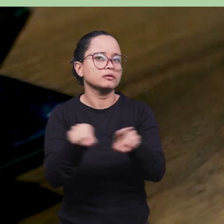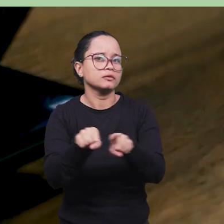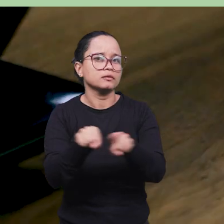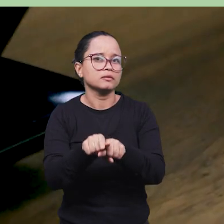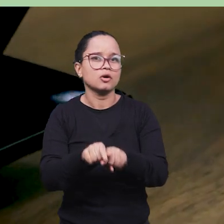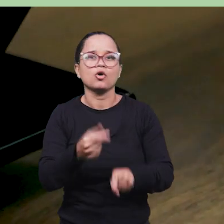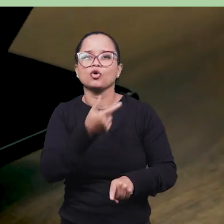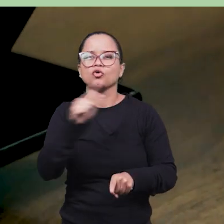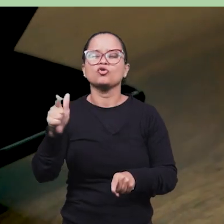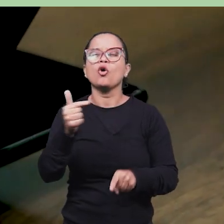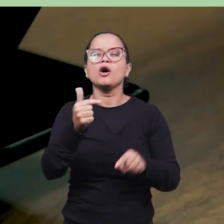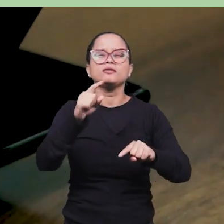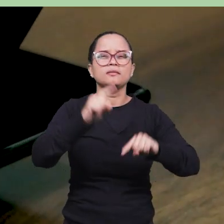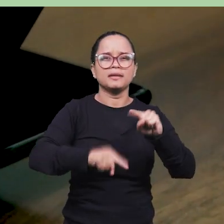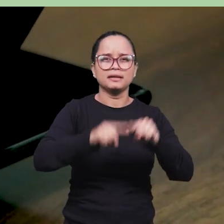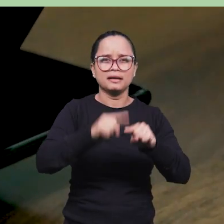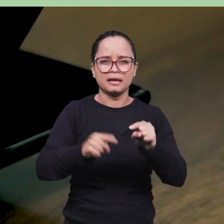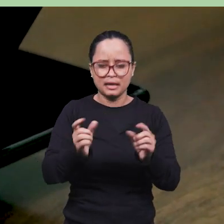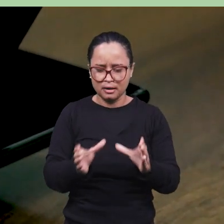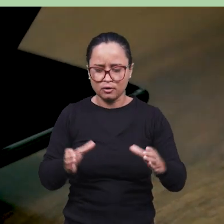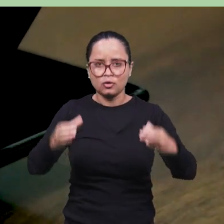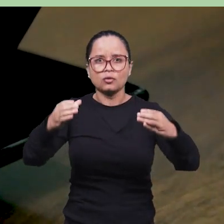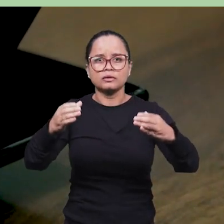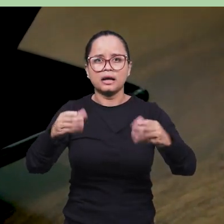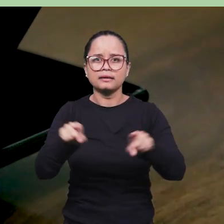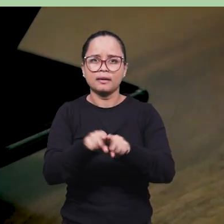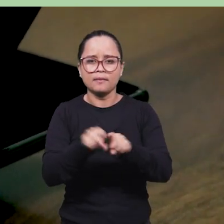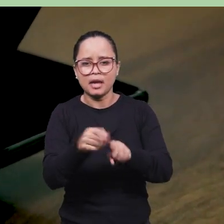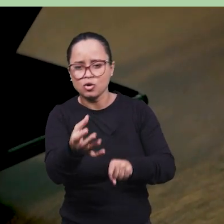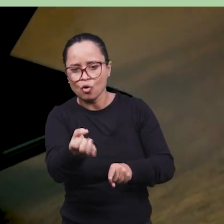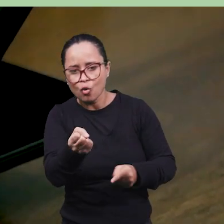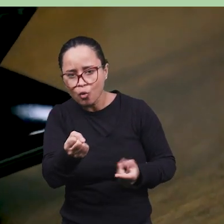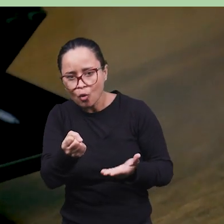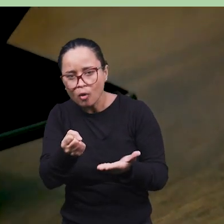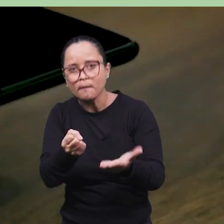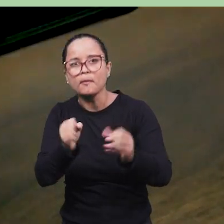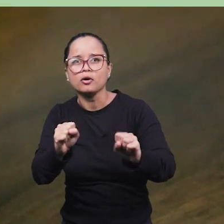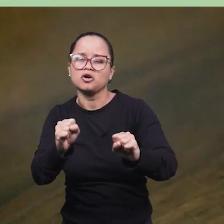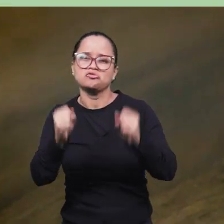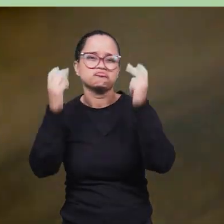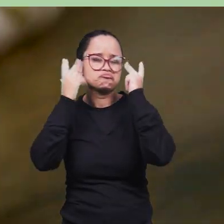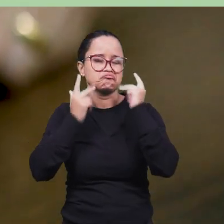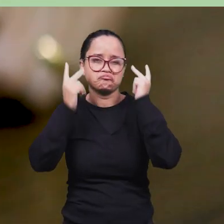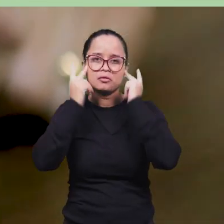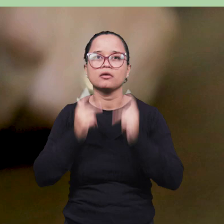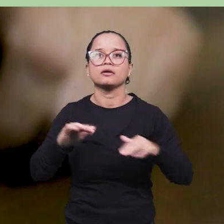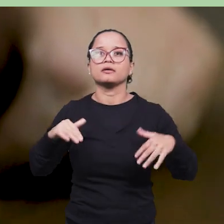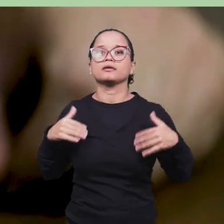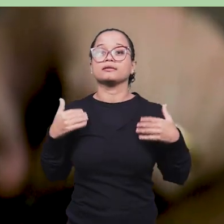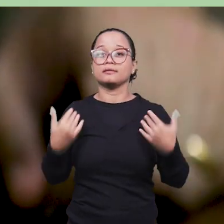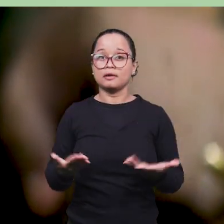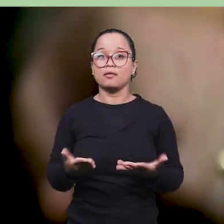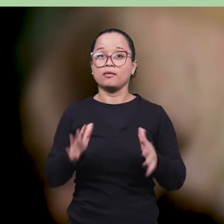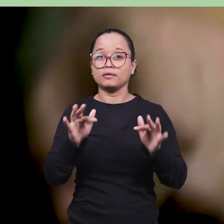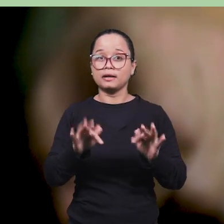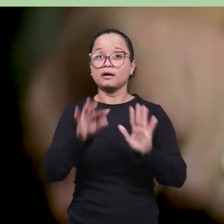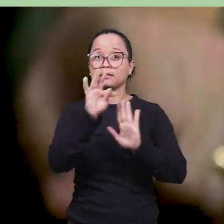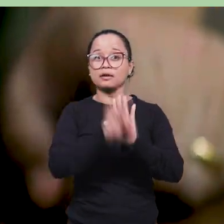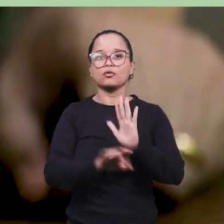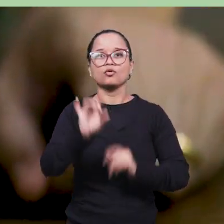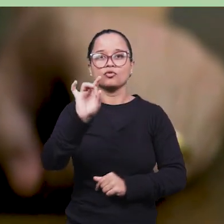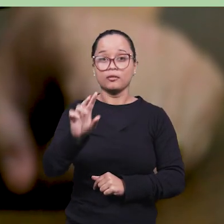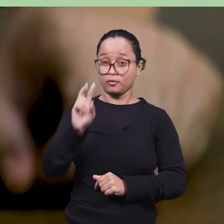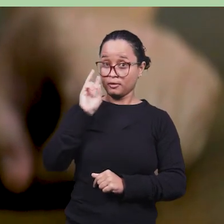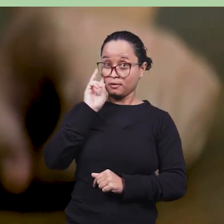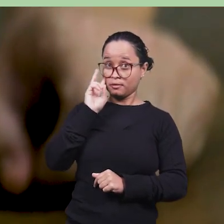forno, no tabuleiro, numa travessa, no forno, tranquilo. E aí, vamos finalizar com o peixe? Vamos, ó, só